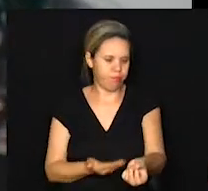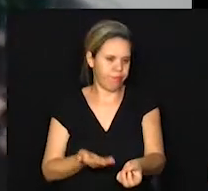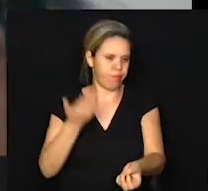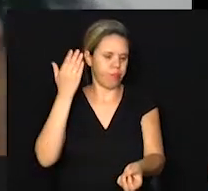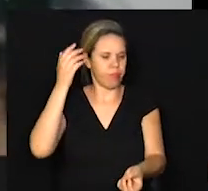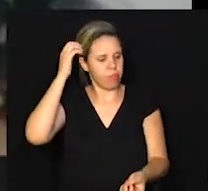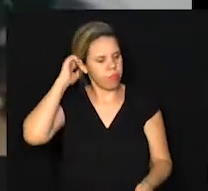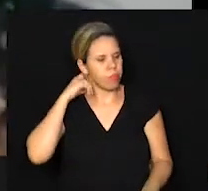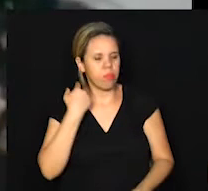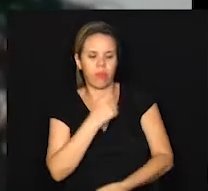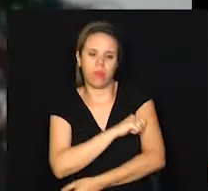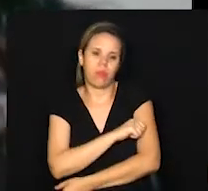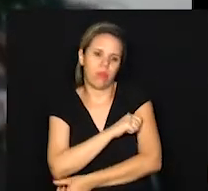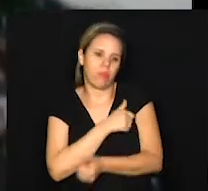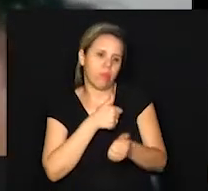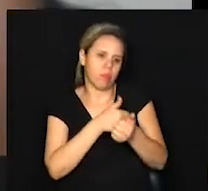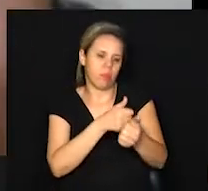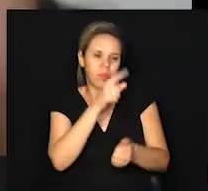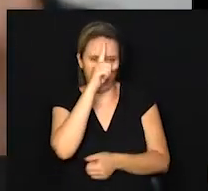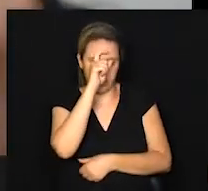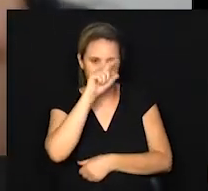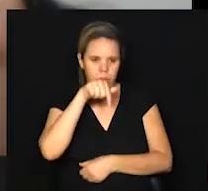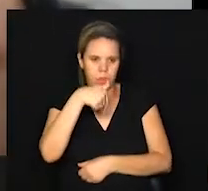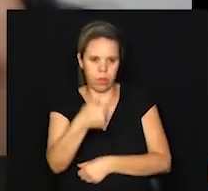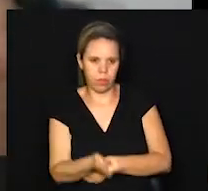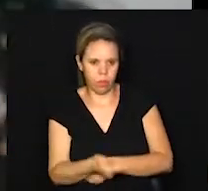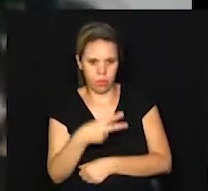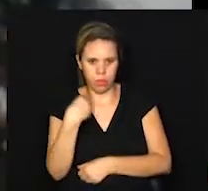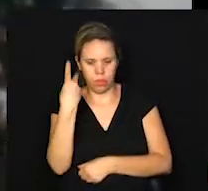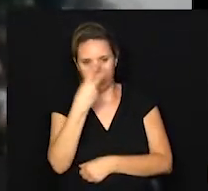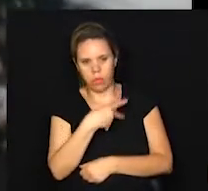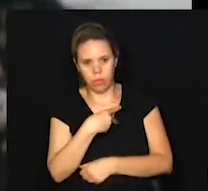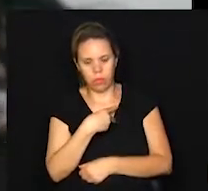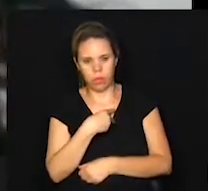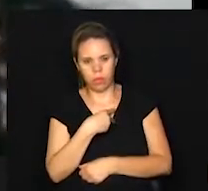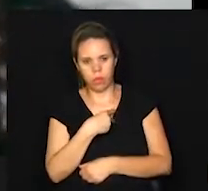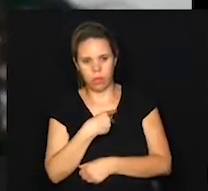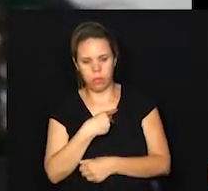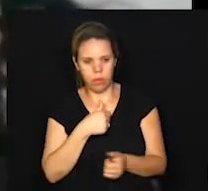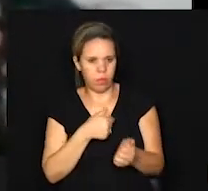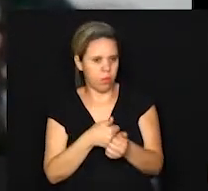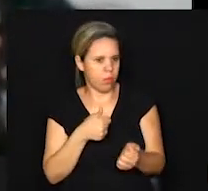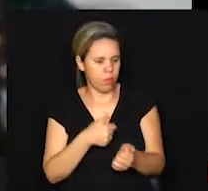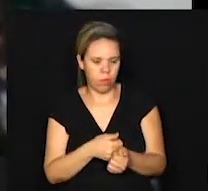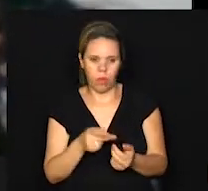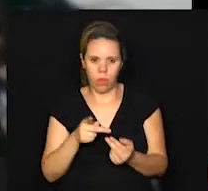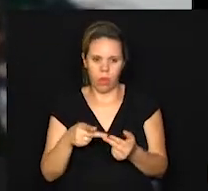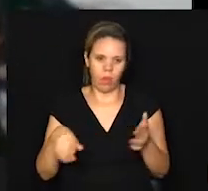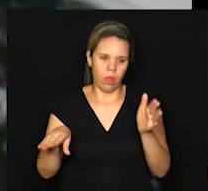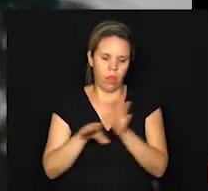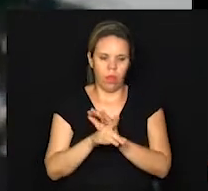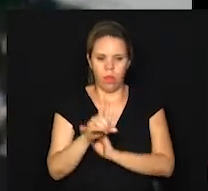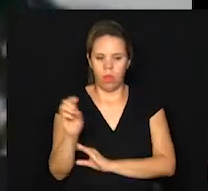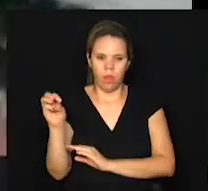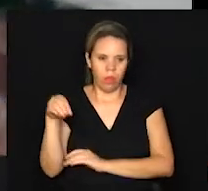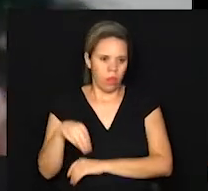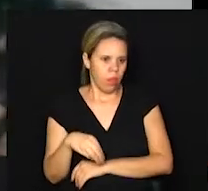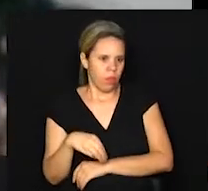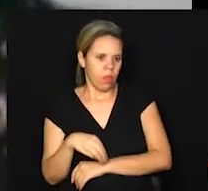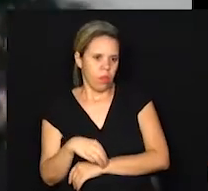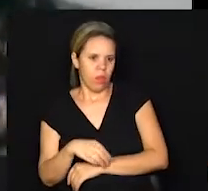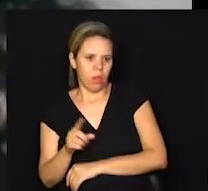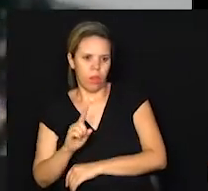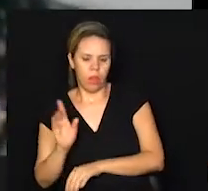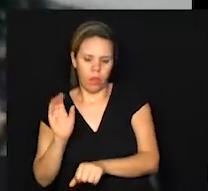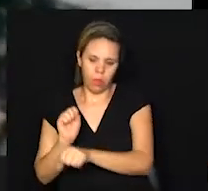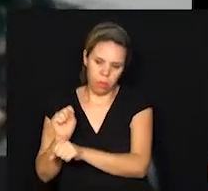Uma aluna me acompanhou ao hospital depois de 2 horas. O hospital era a pé, eu tinha chegado em 10 minutos. Mas não,